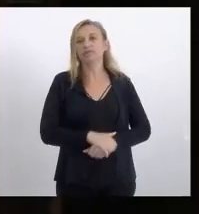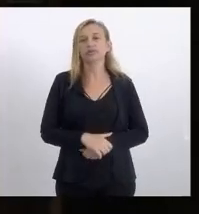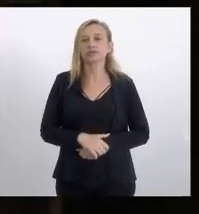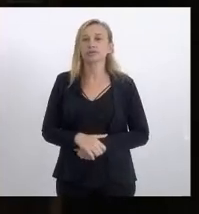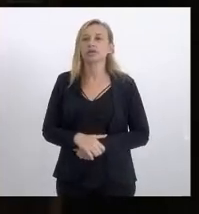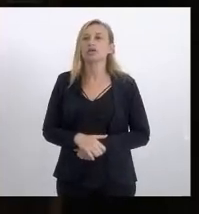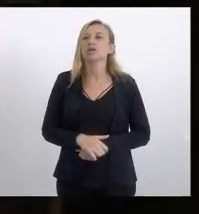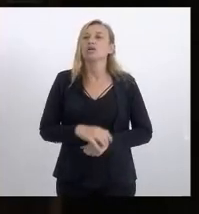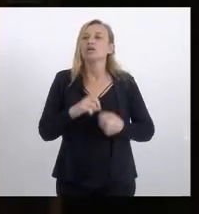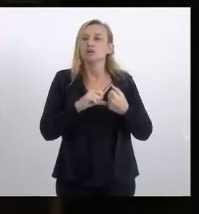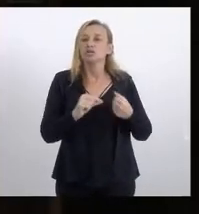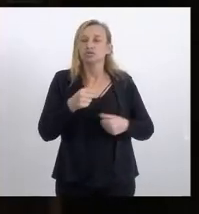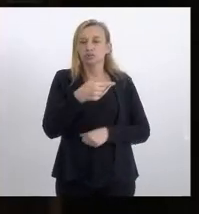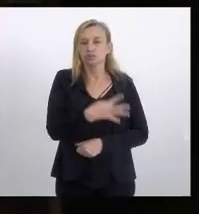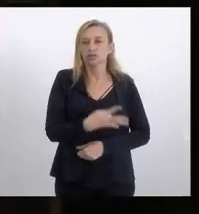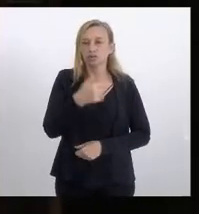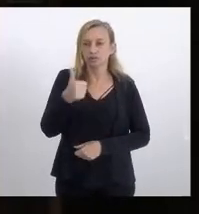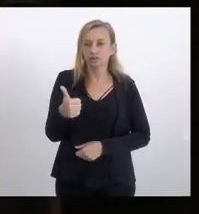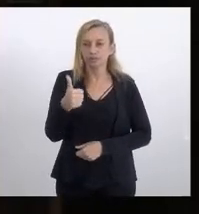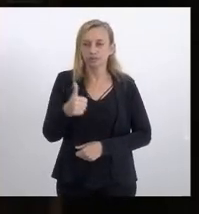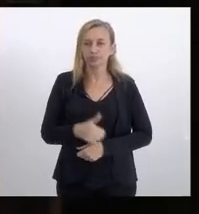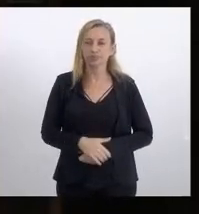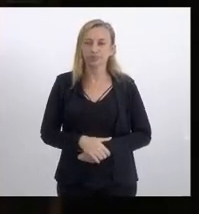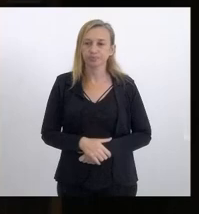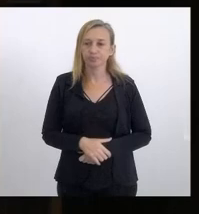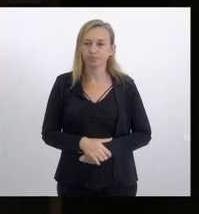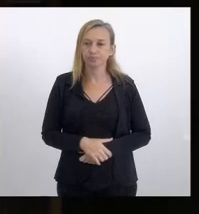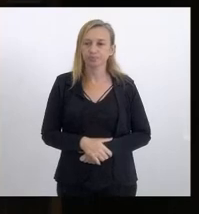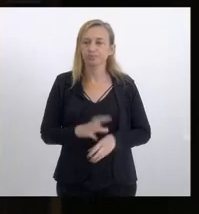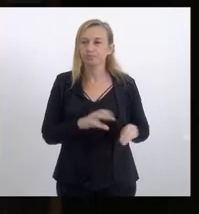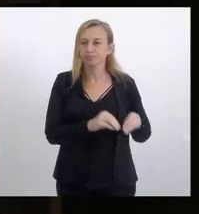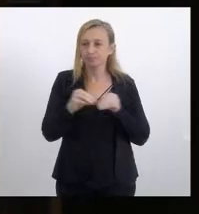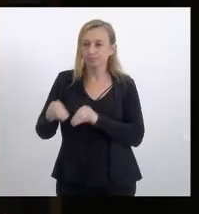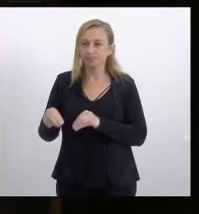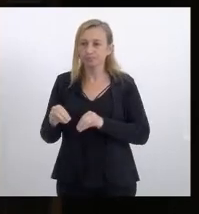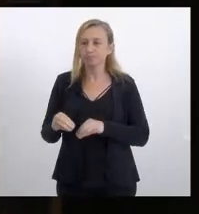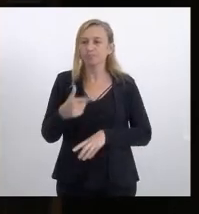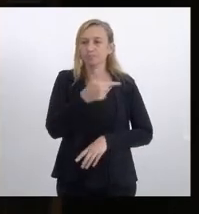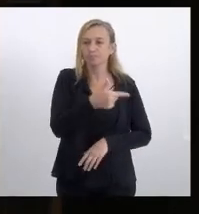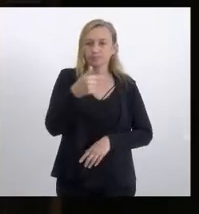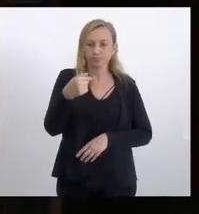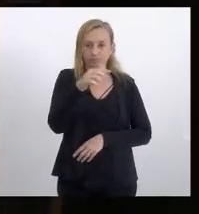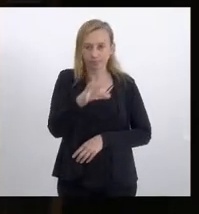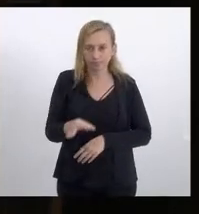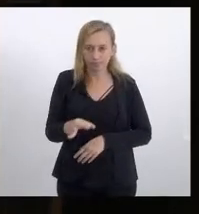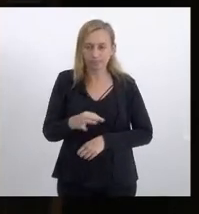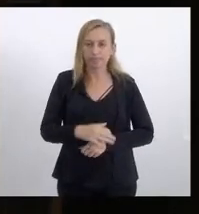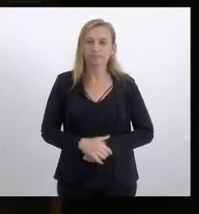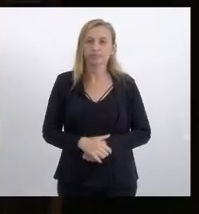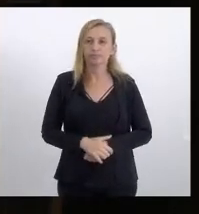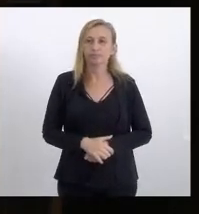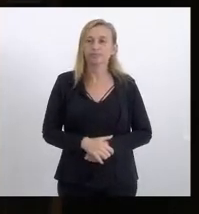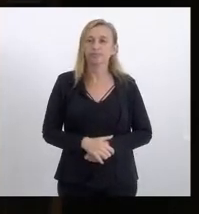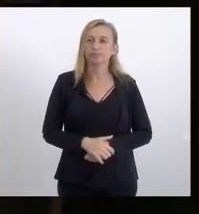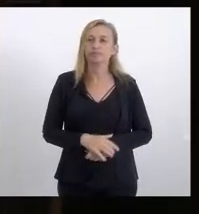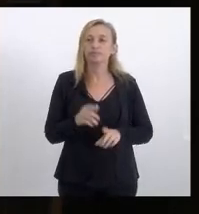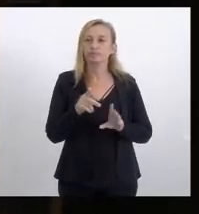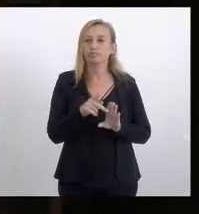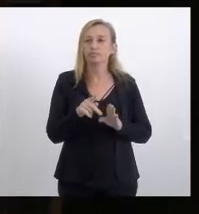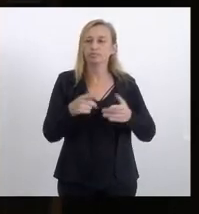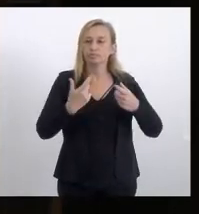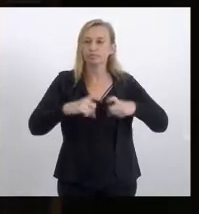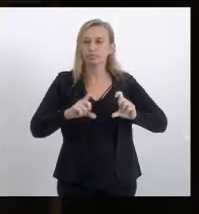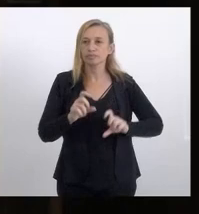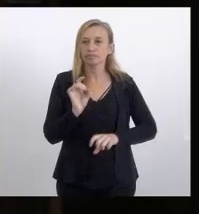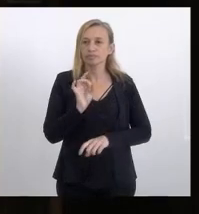o artigo 41 é é a transição dos dezessete por cento e o parágrafo único